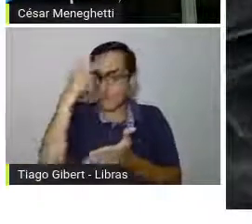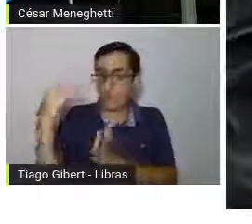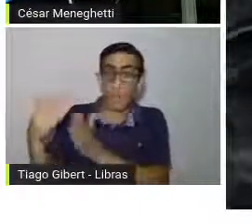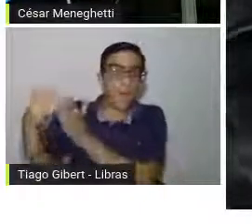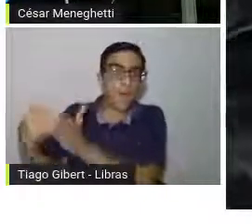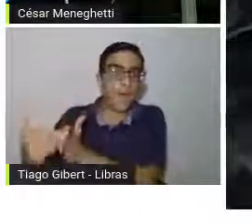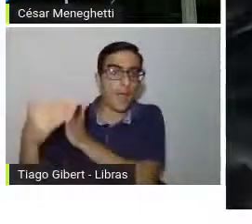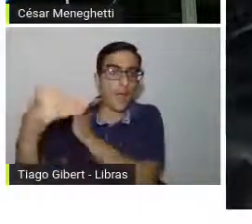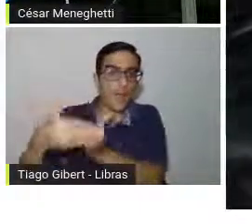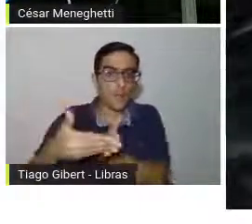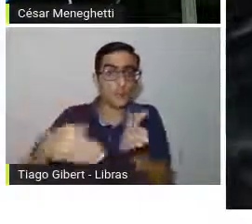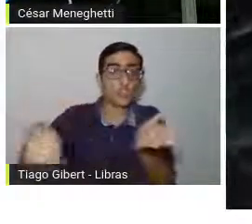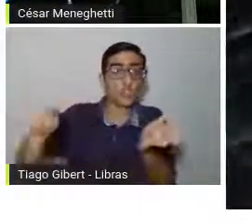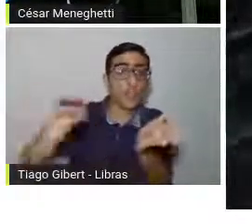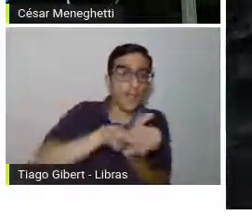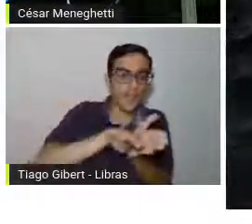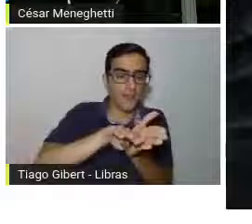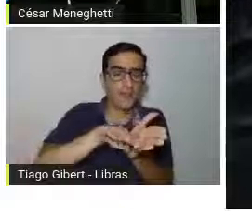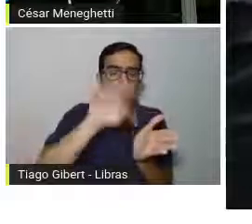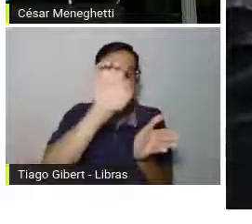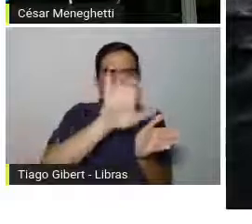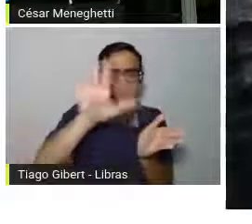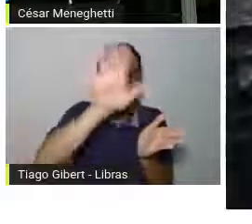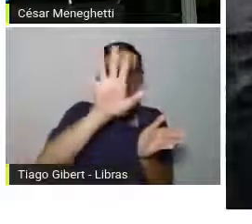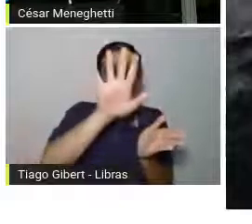chegavam, os outros,